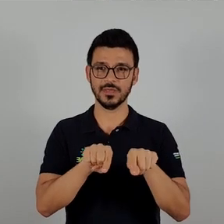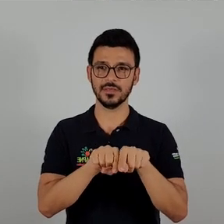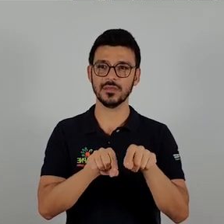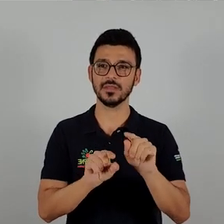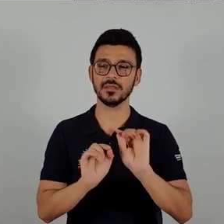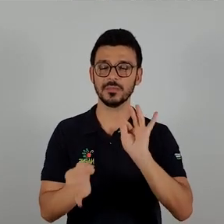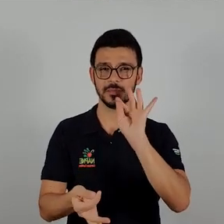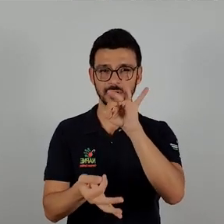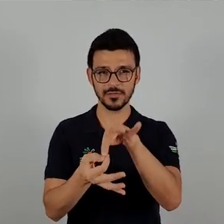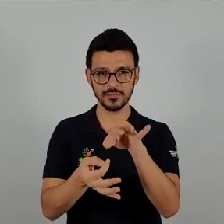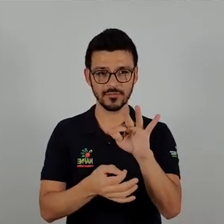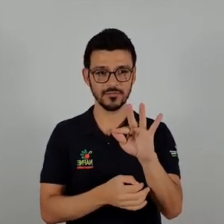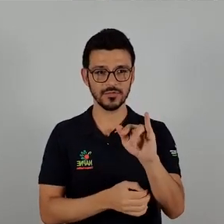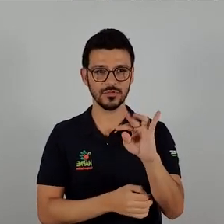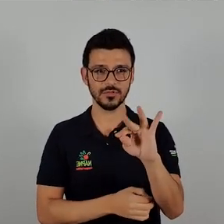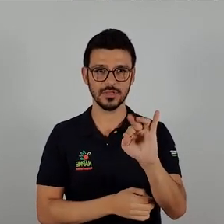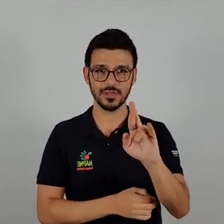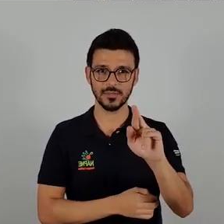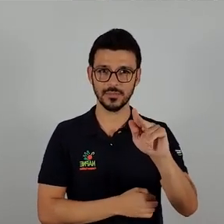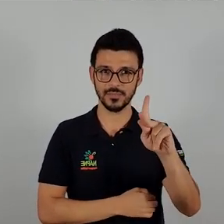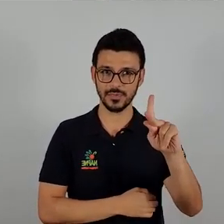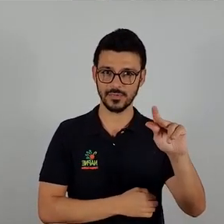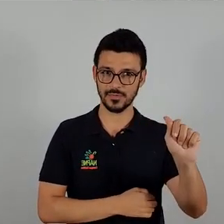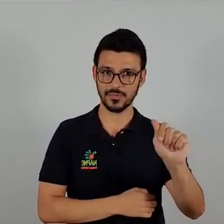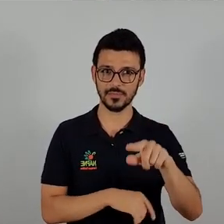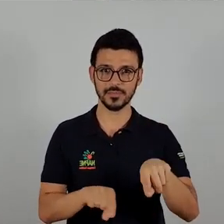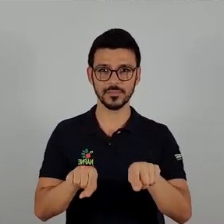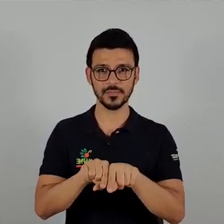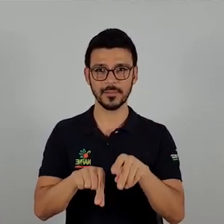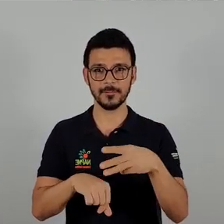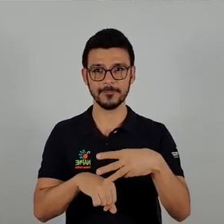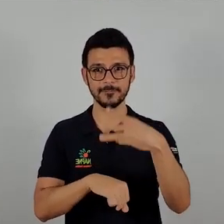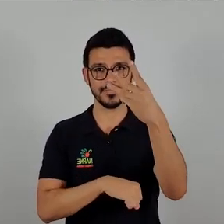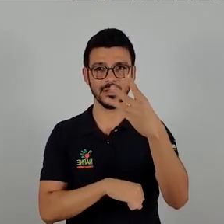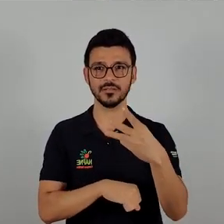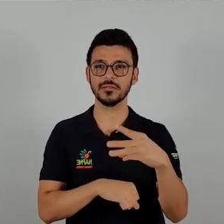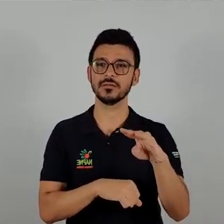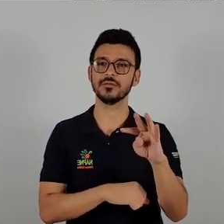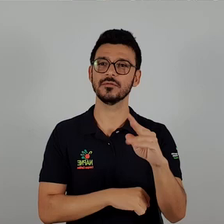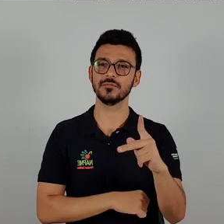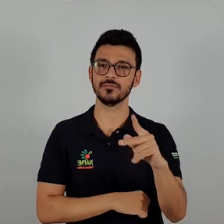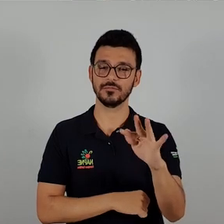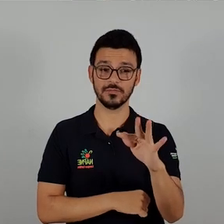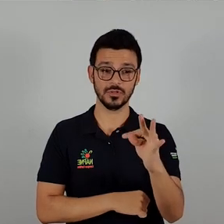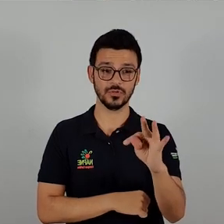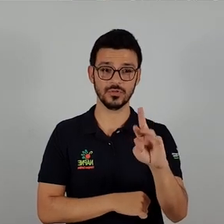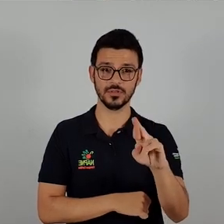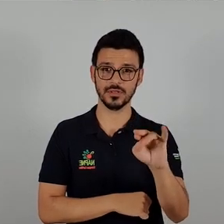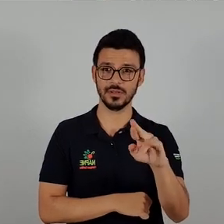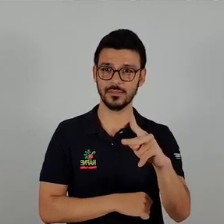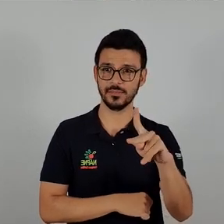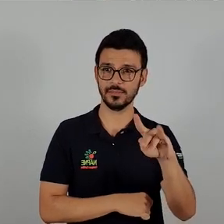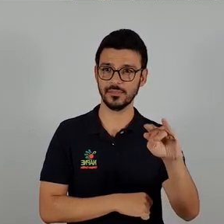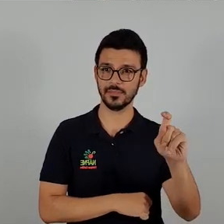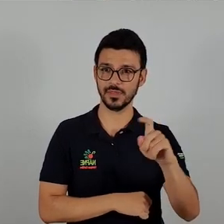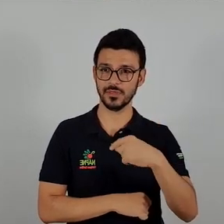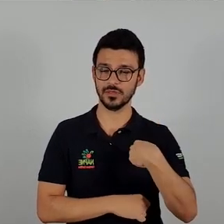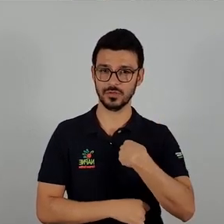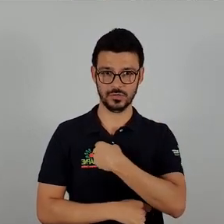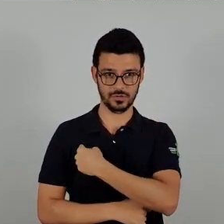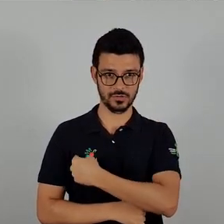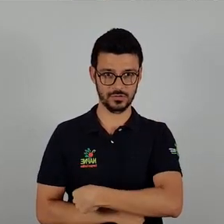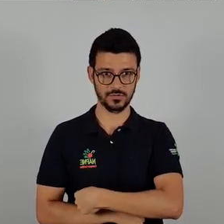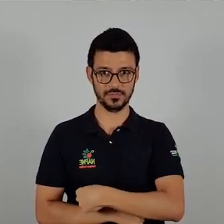chinesa, especialista em homeopatia veterinária humana e mestre em fitoterapia chinesa. Inclusive, né, professor Matheus,